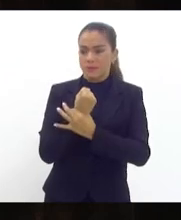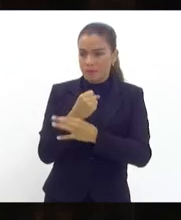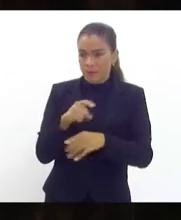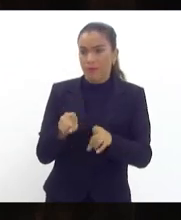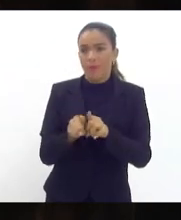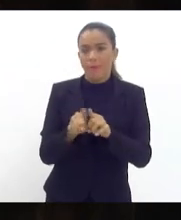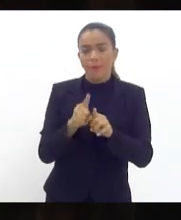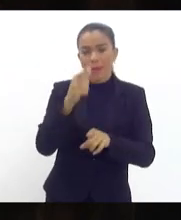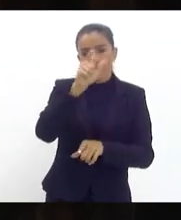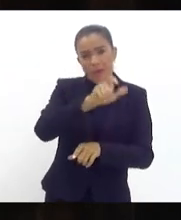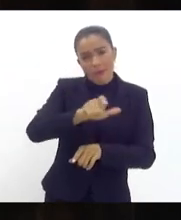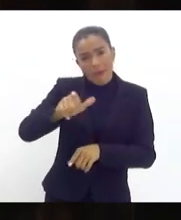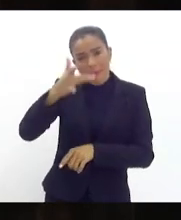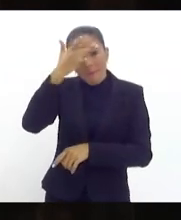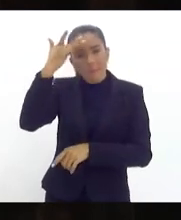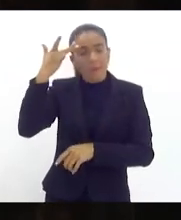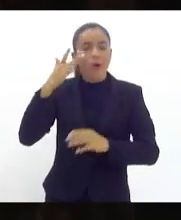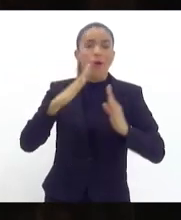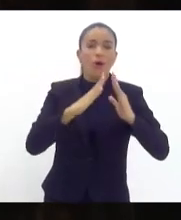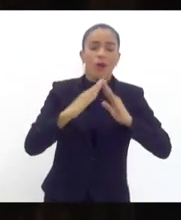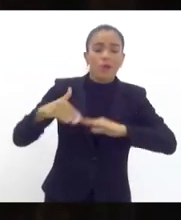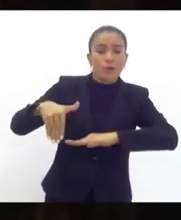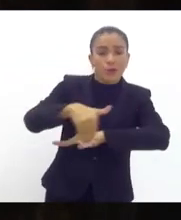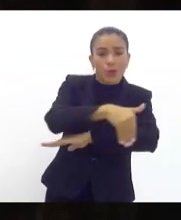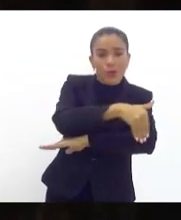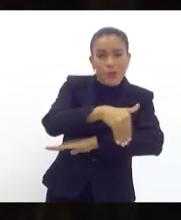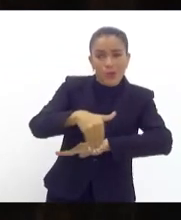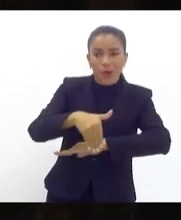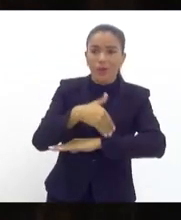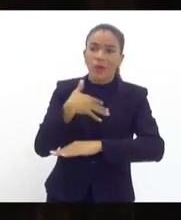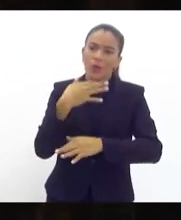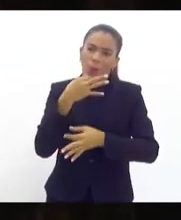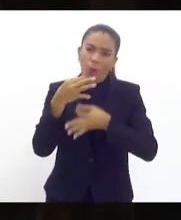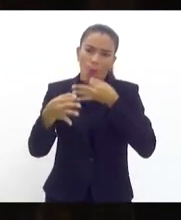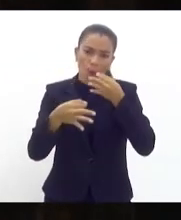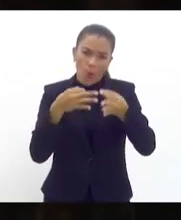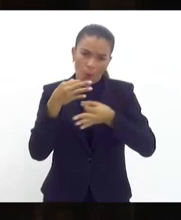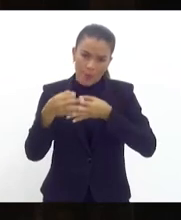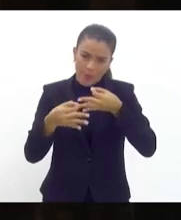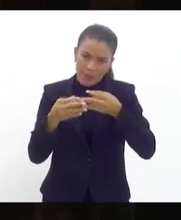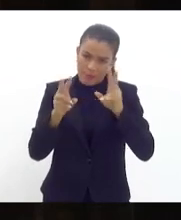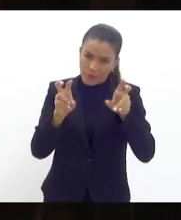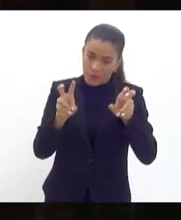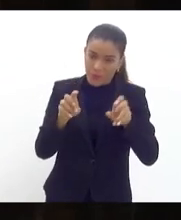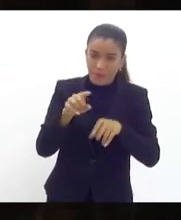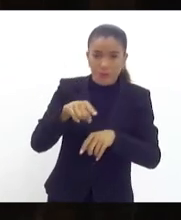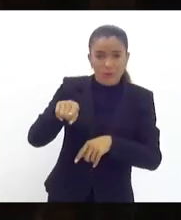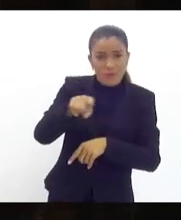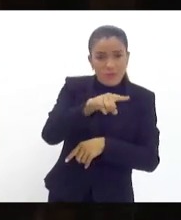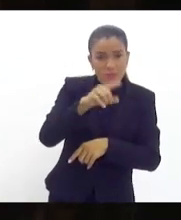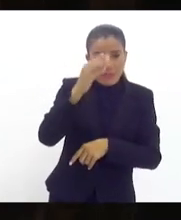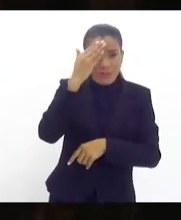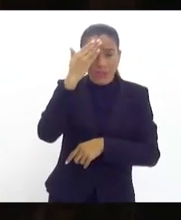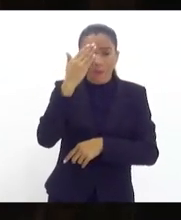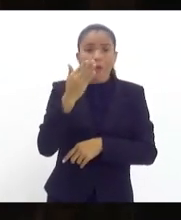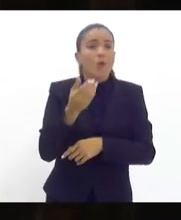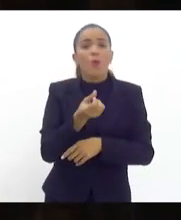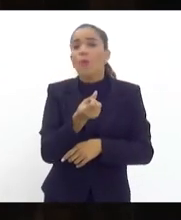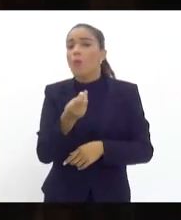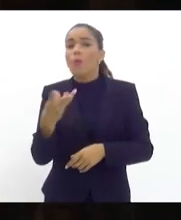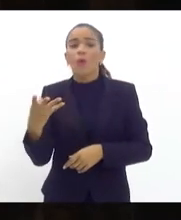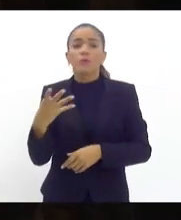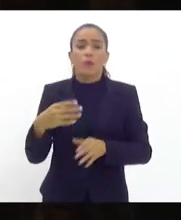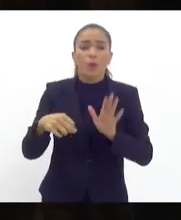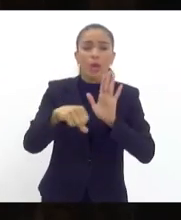moradores de rua e eu tenho alguns comentários a falar sobre isso Alguém sabe aqui Quais são os principais